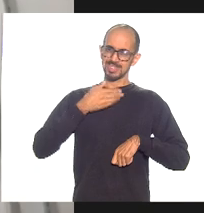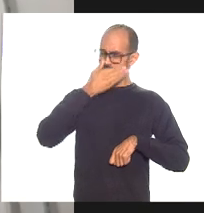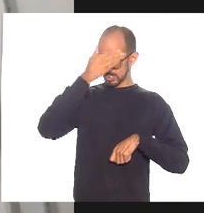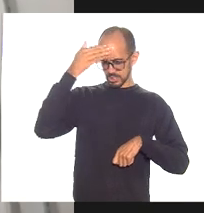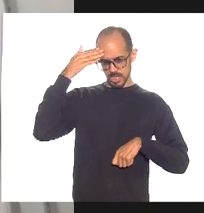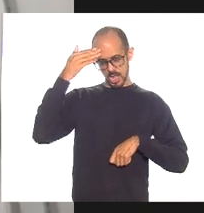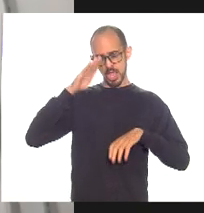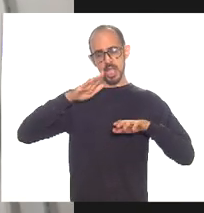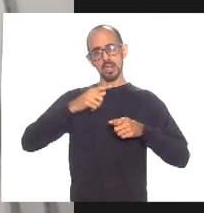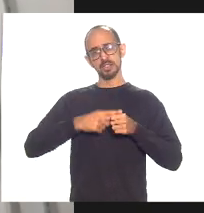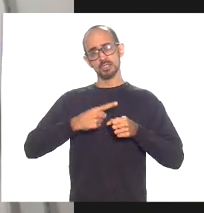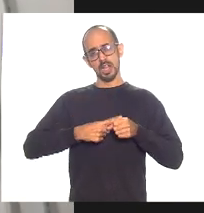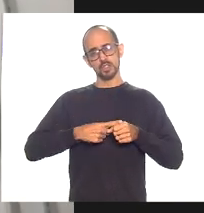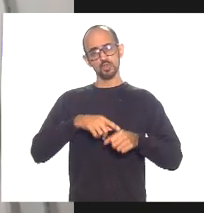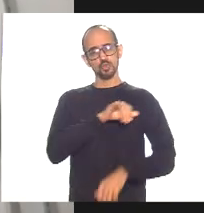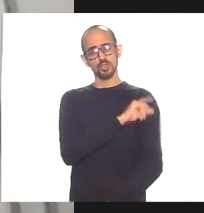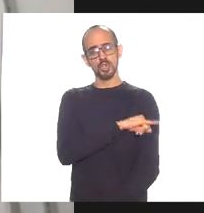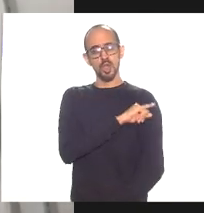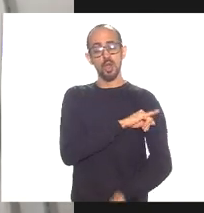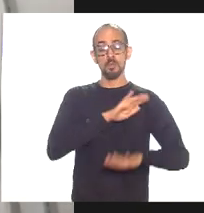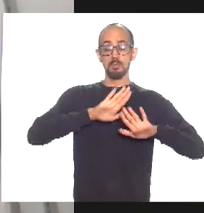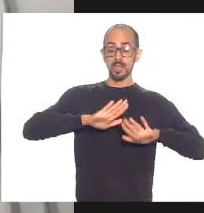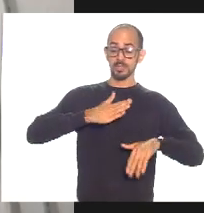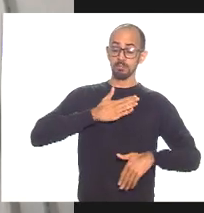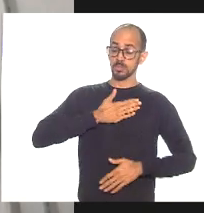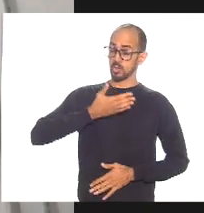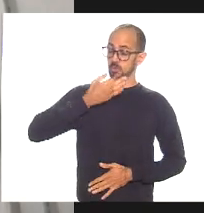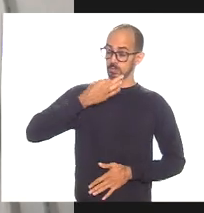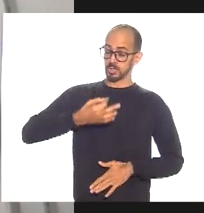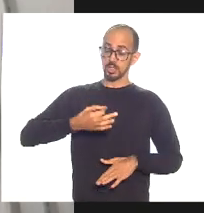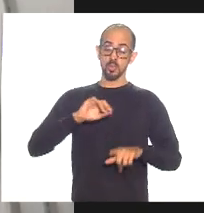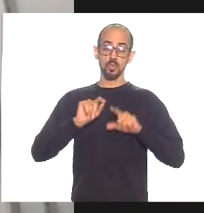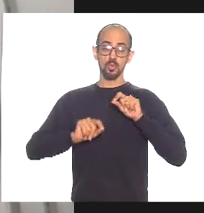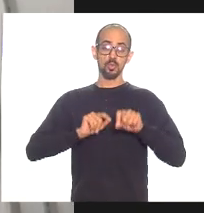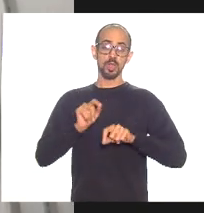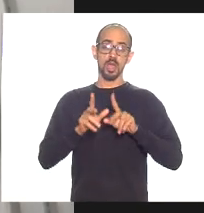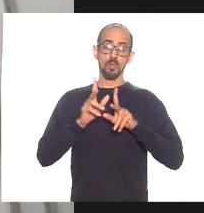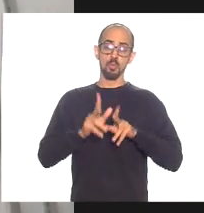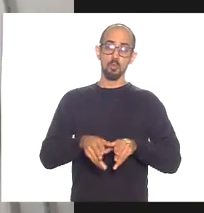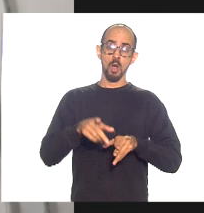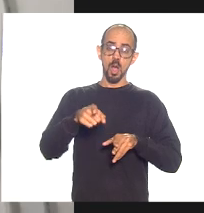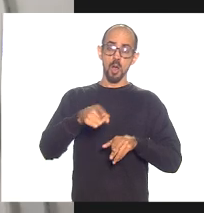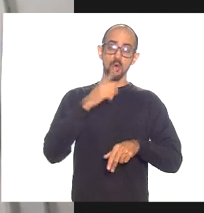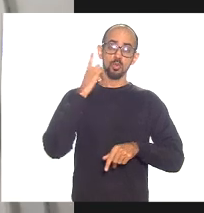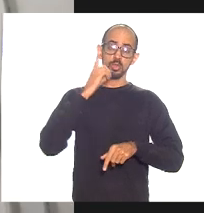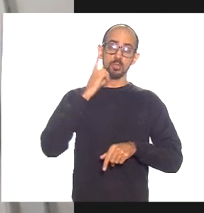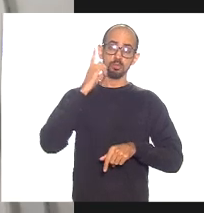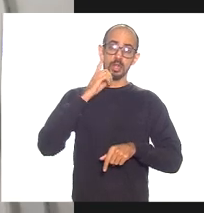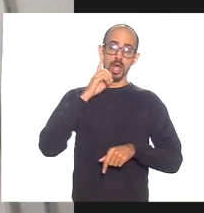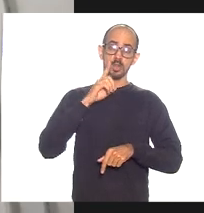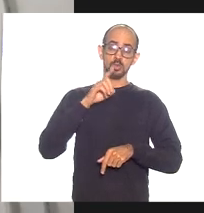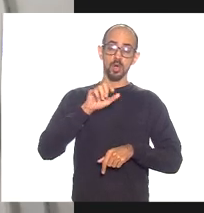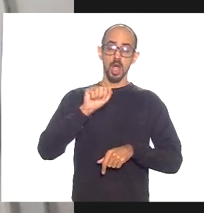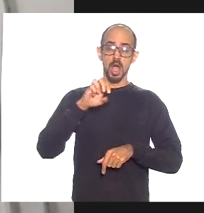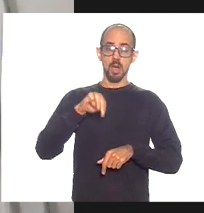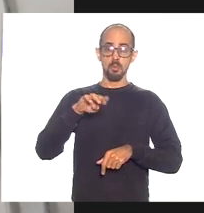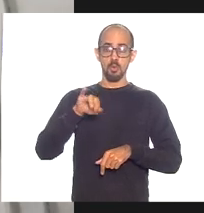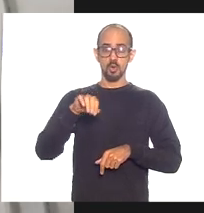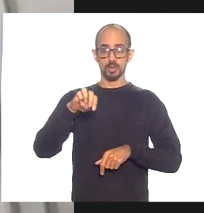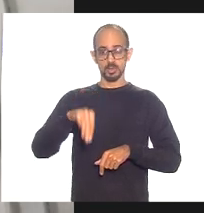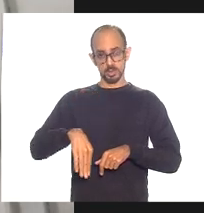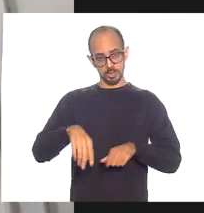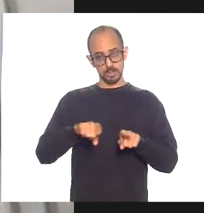mas eu tenho para mim, né, na mesma linha que o deputado Rodrigo Amorim e o Alexandre